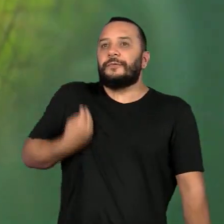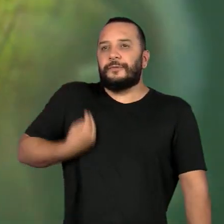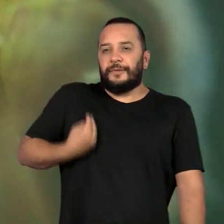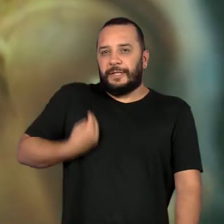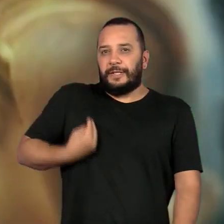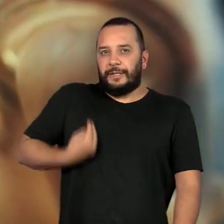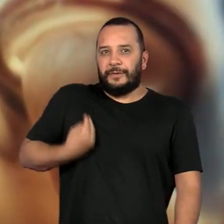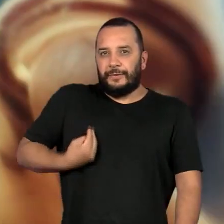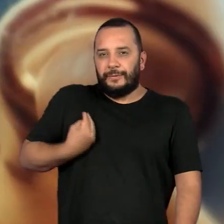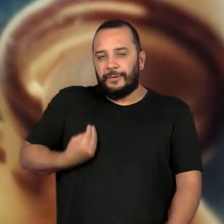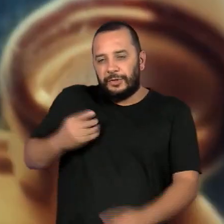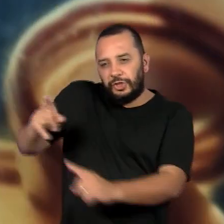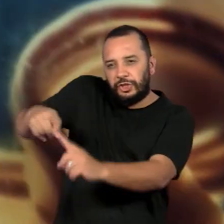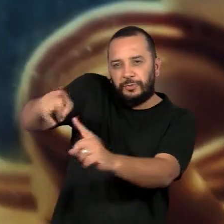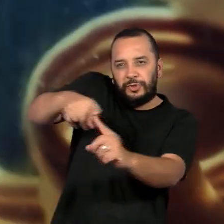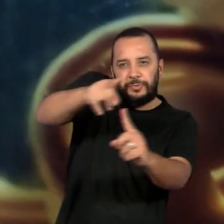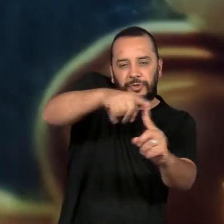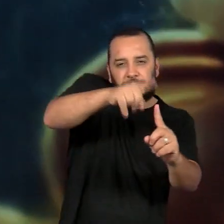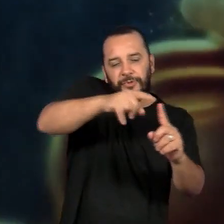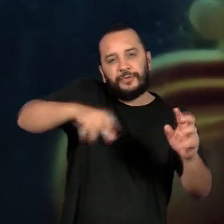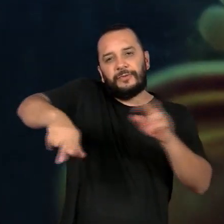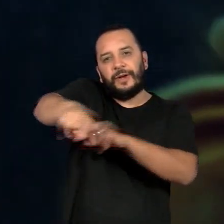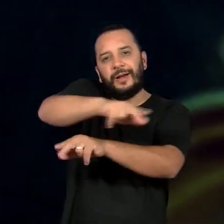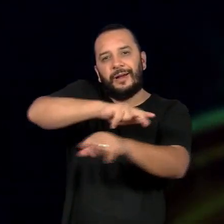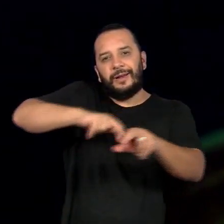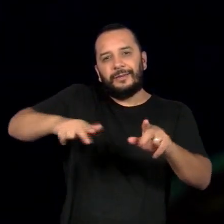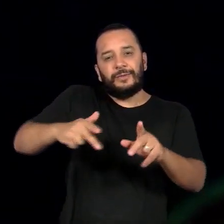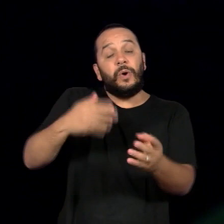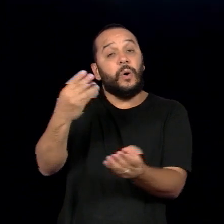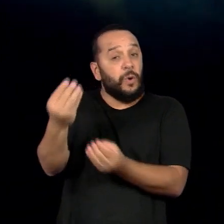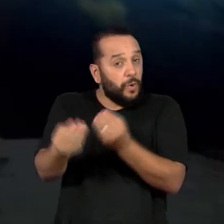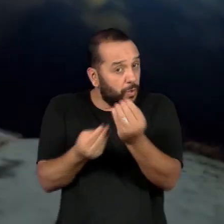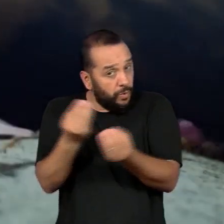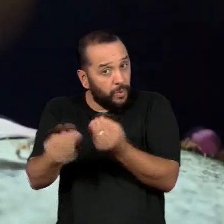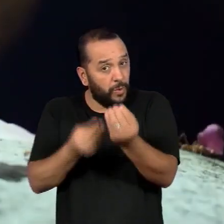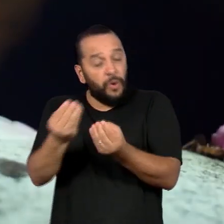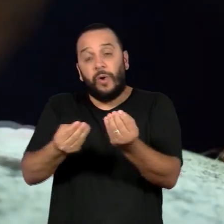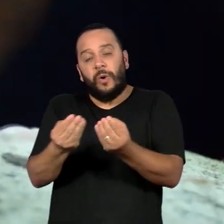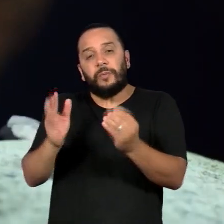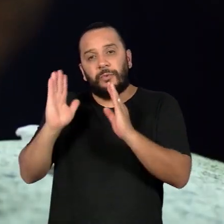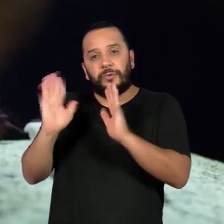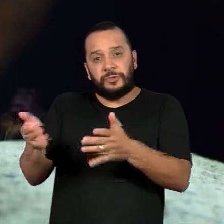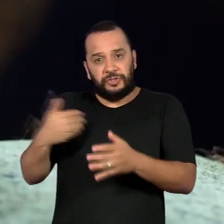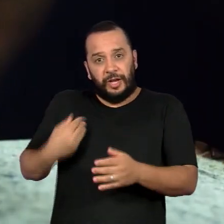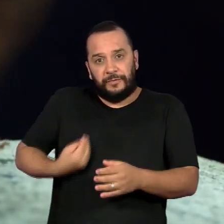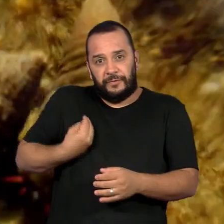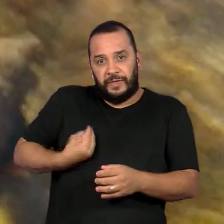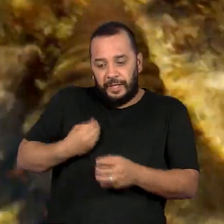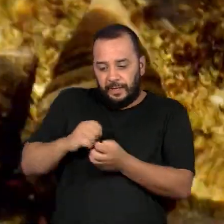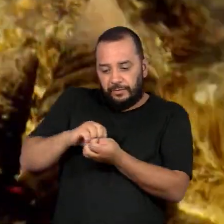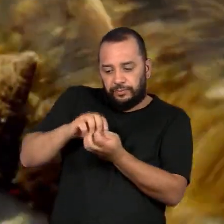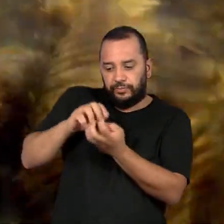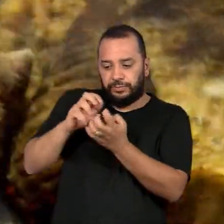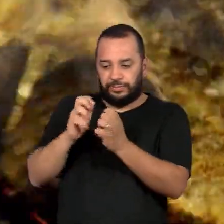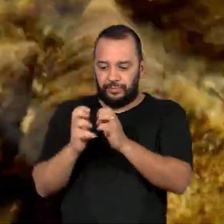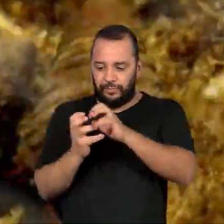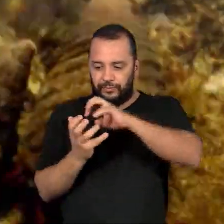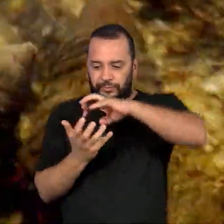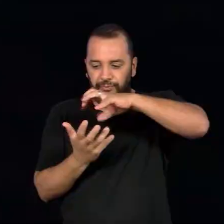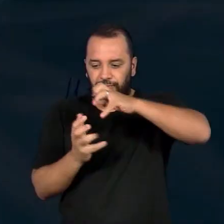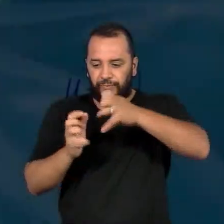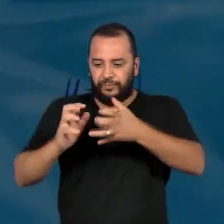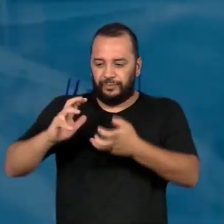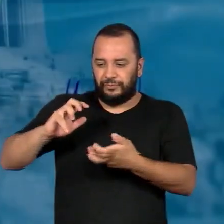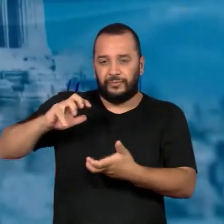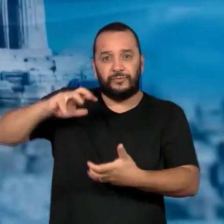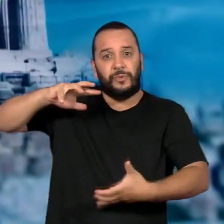seres vivos. Os processos de evolução de organismos em todas as suas formas. Uma referência de mais de